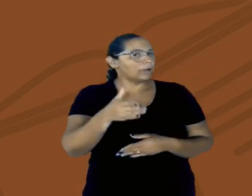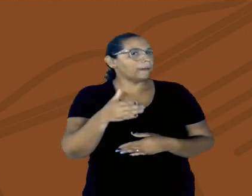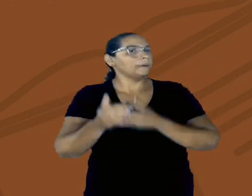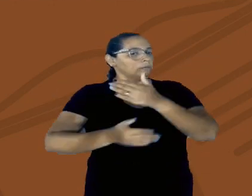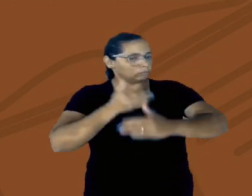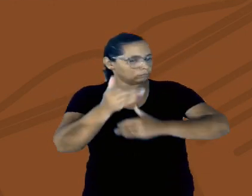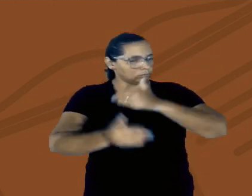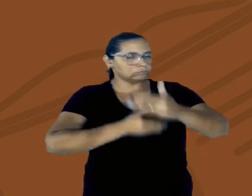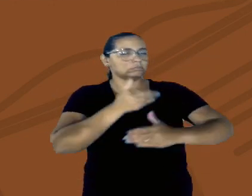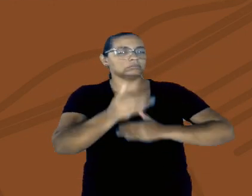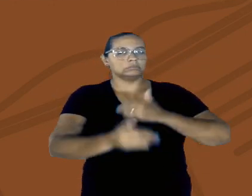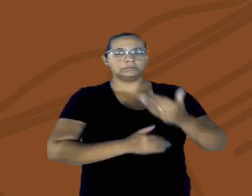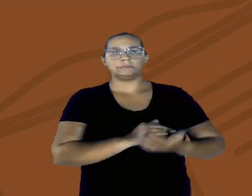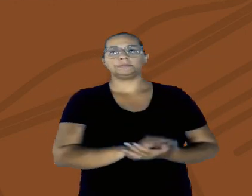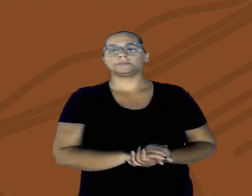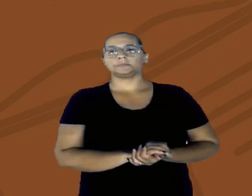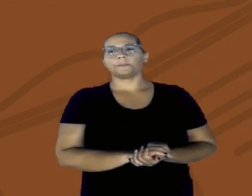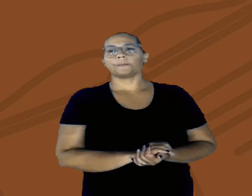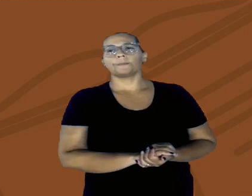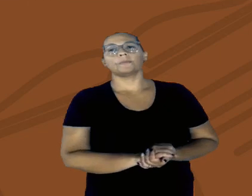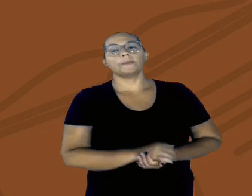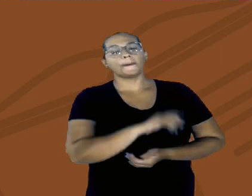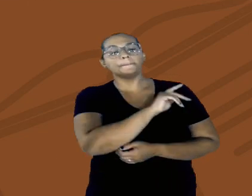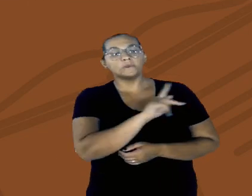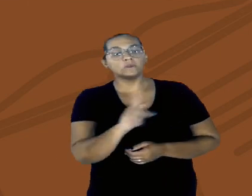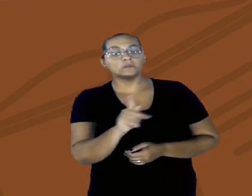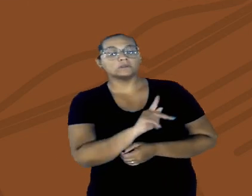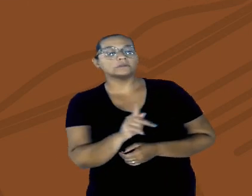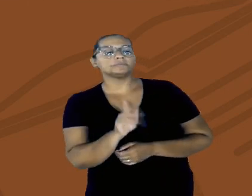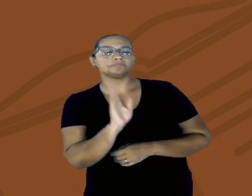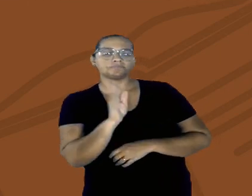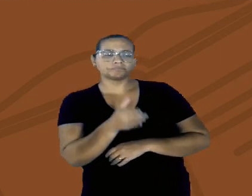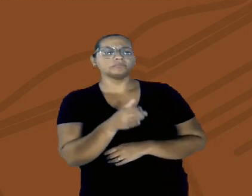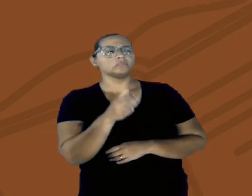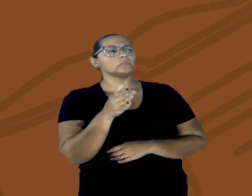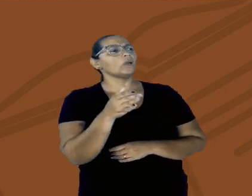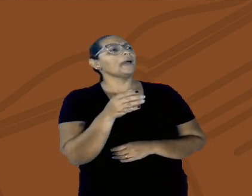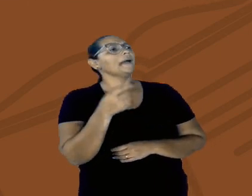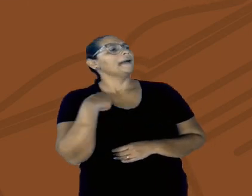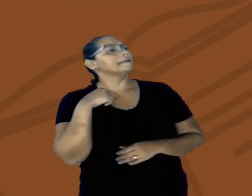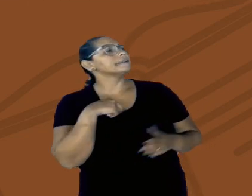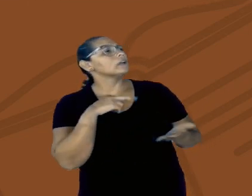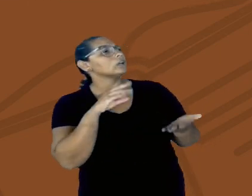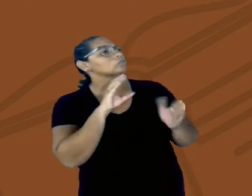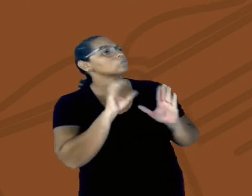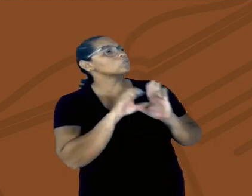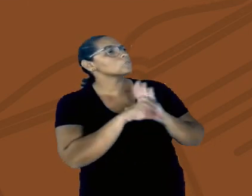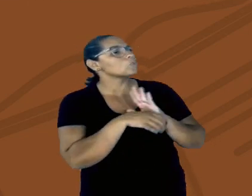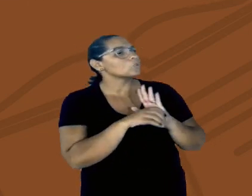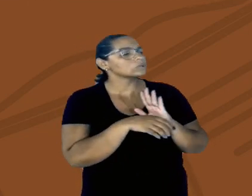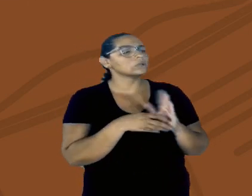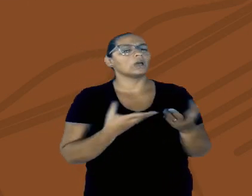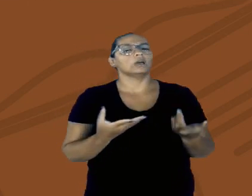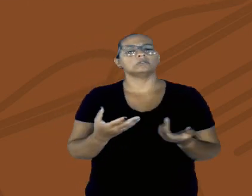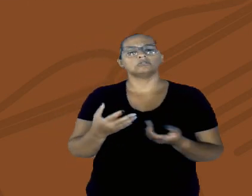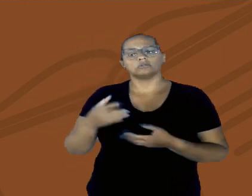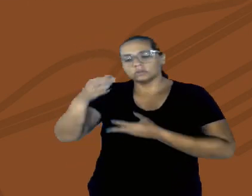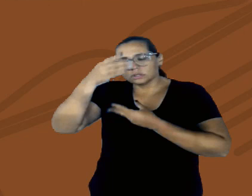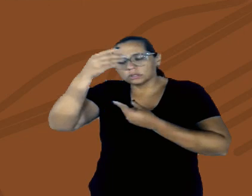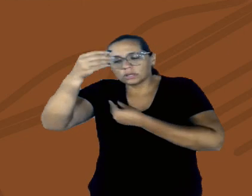avançar. Professor, eu já estou sabendo conceituar, falar o que é